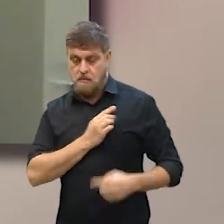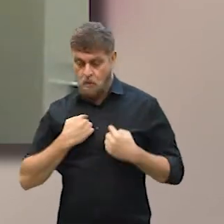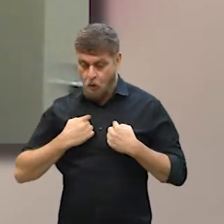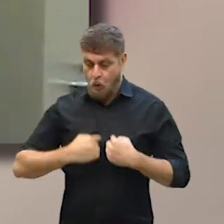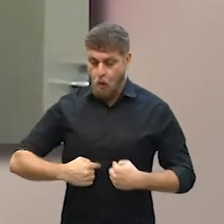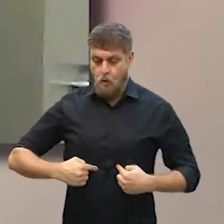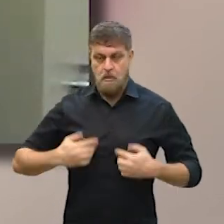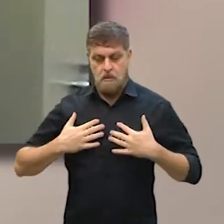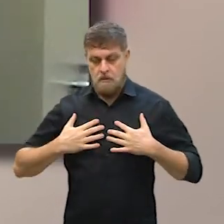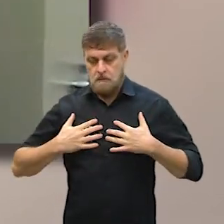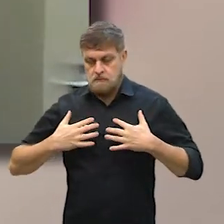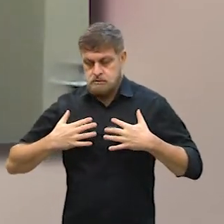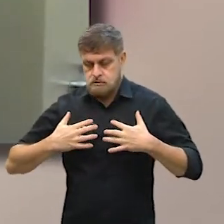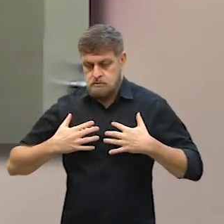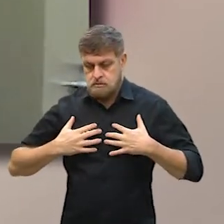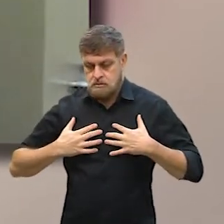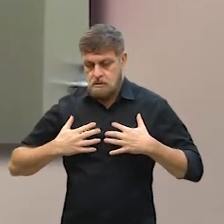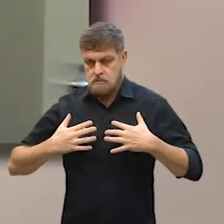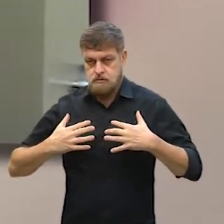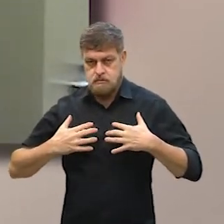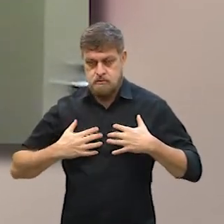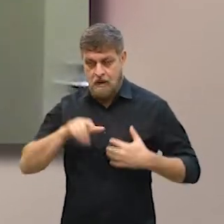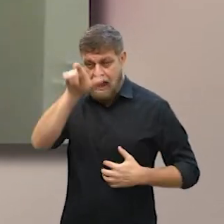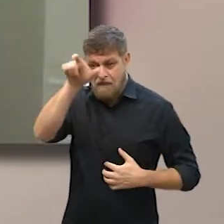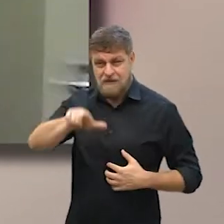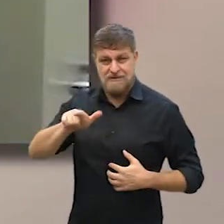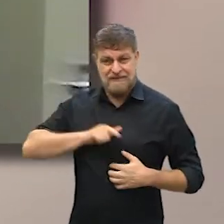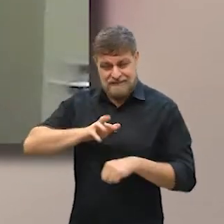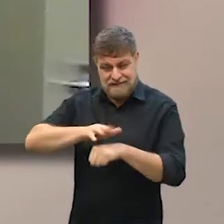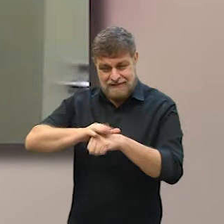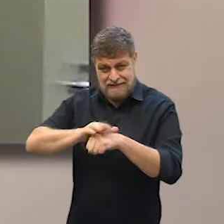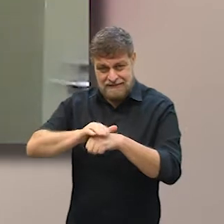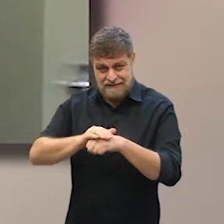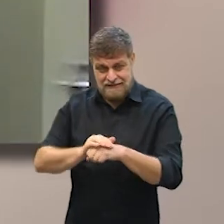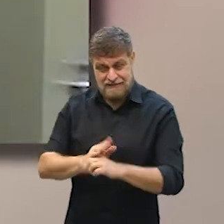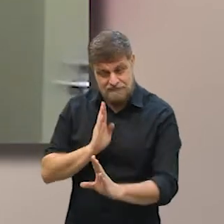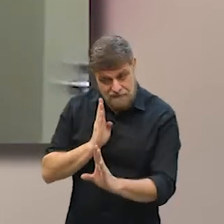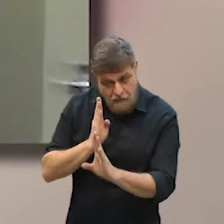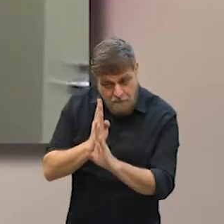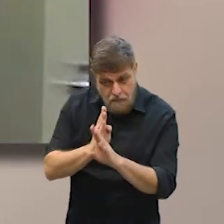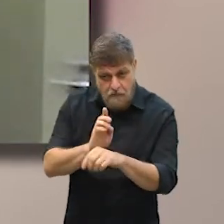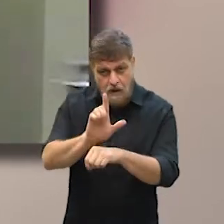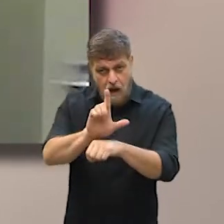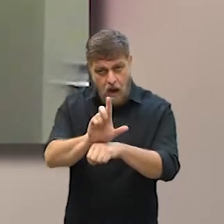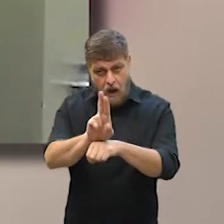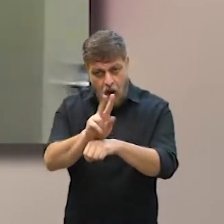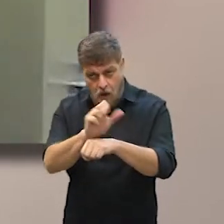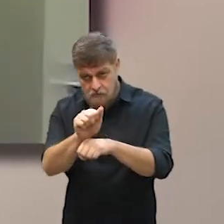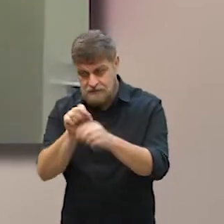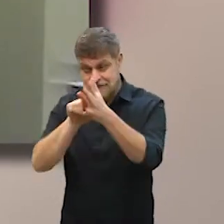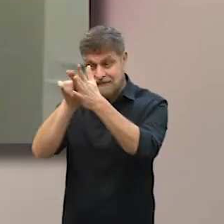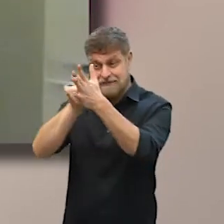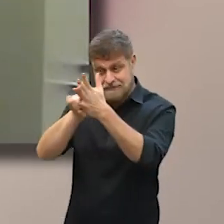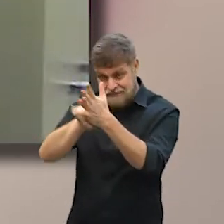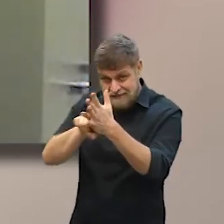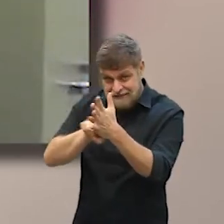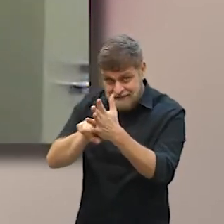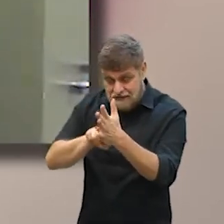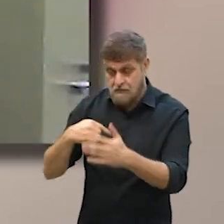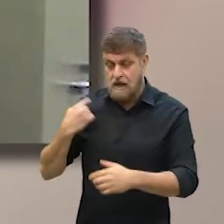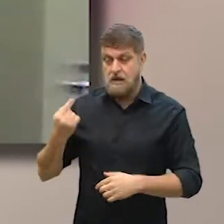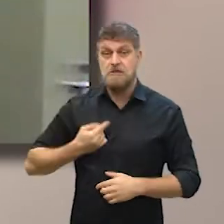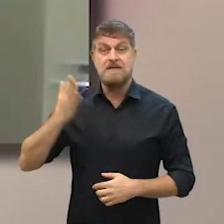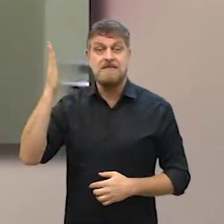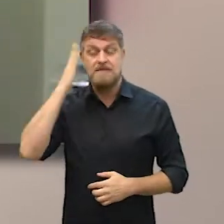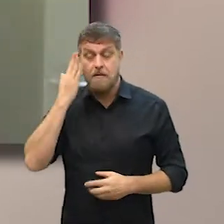então a todos pacientes que desenvolvem essas televisões sugestivas de luz Precisam fazer uma série de exames para